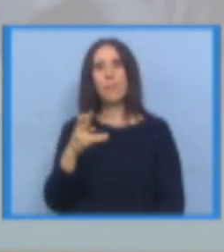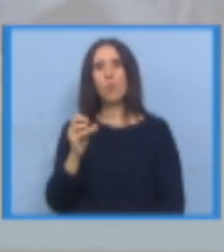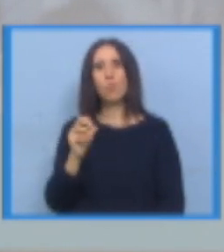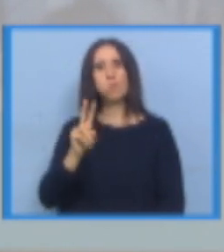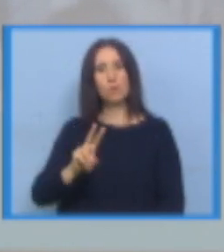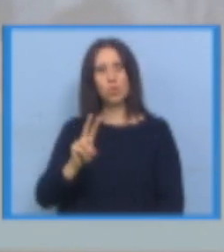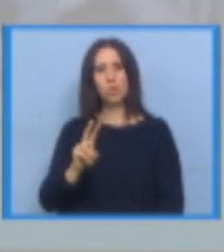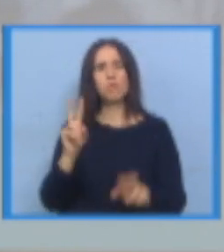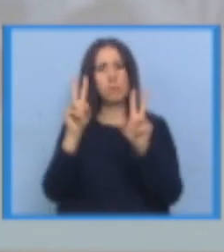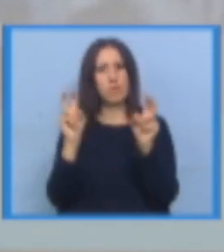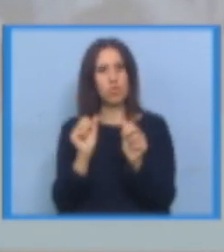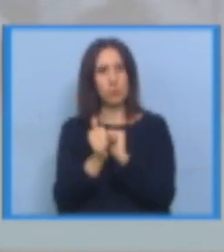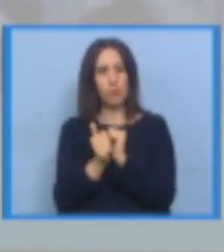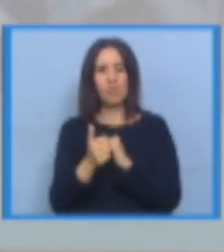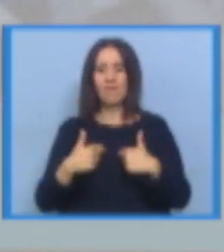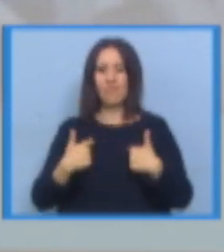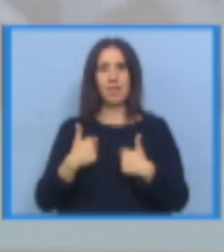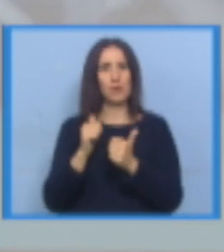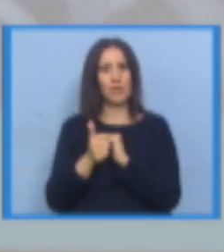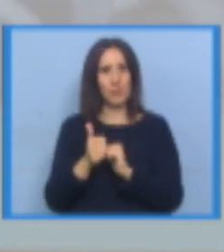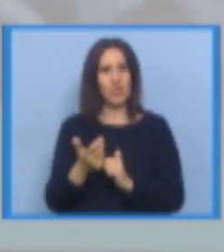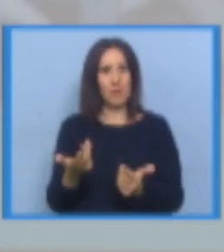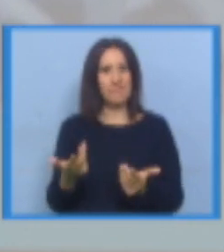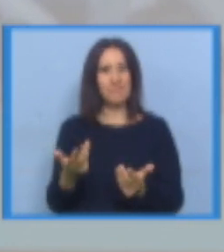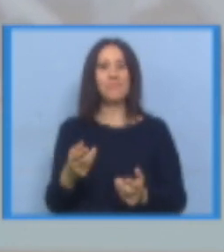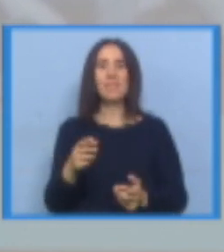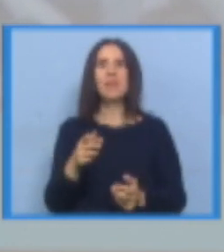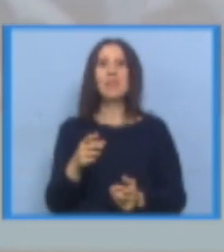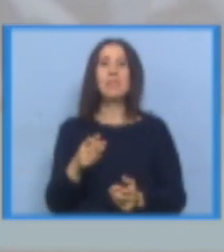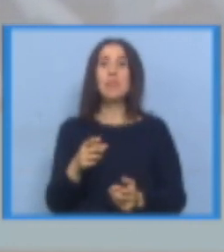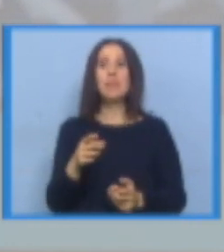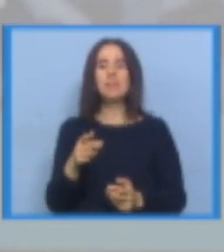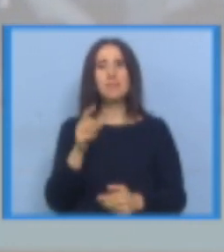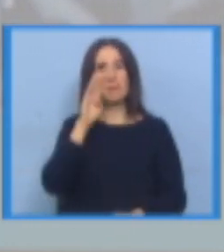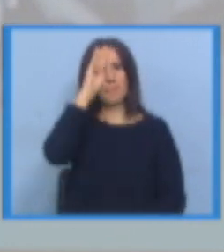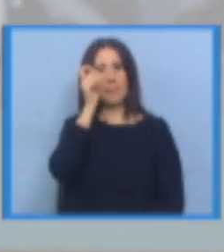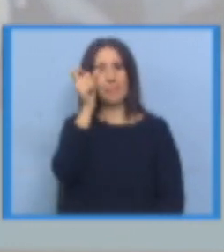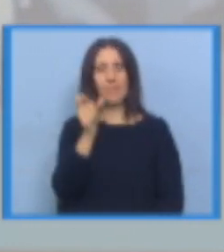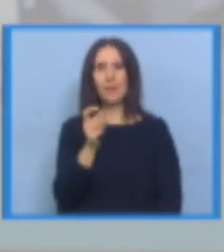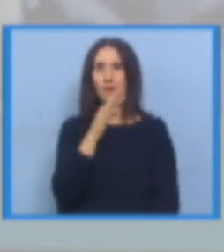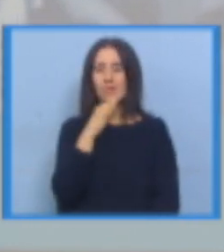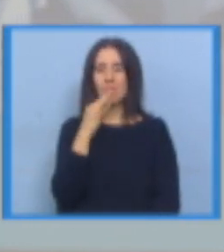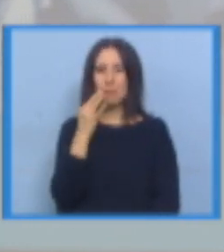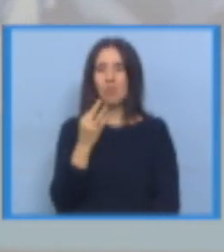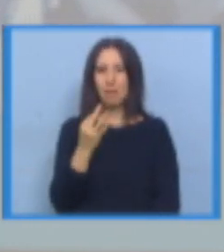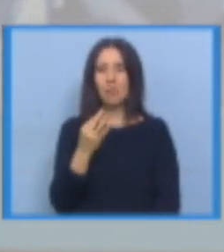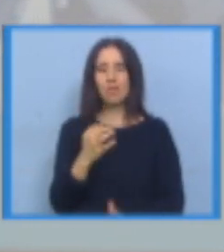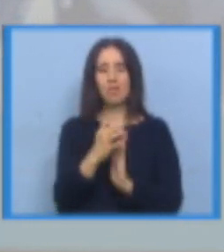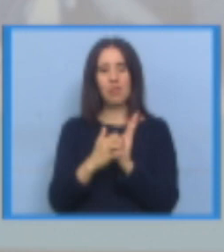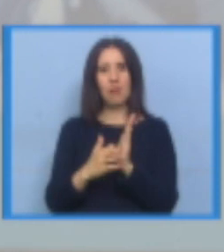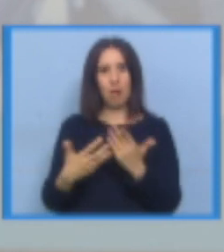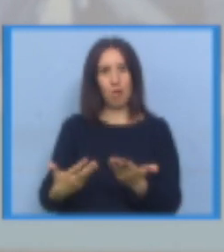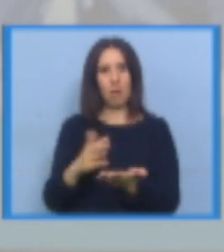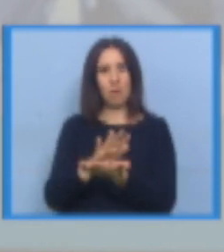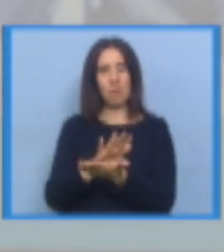abordou esta questão do desporto, ele próprio desportista, não é? E este Papa, curiosamente, lança este documento